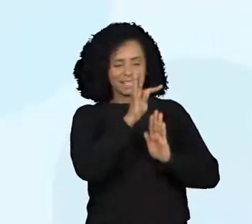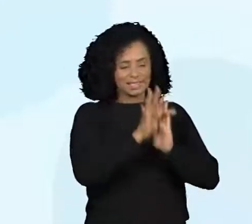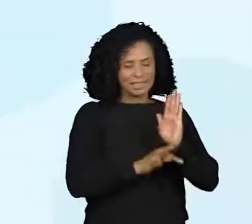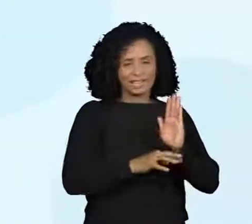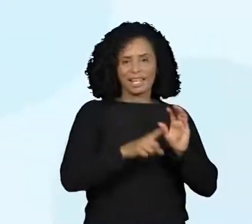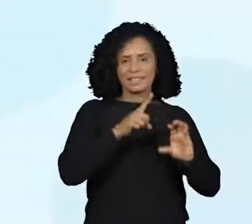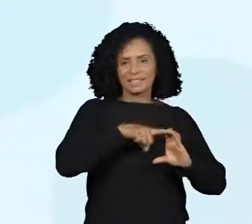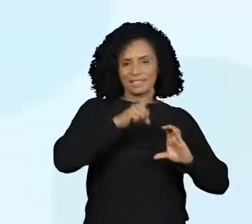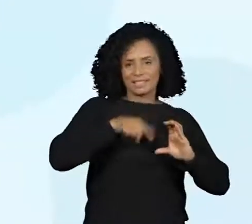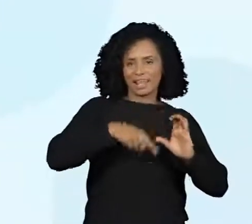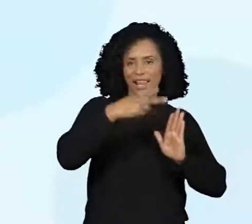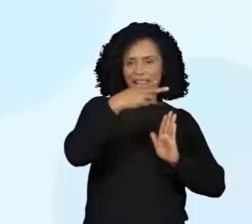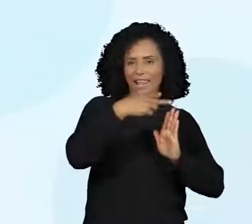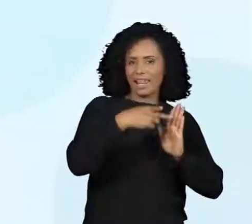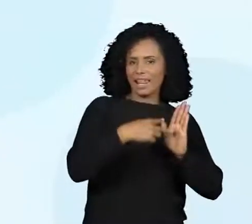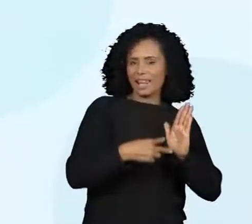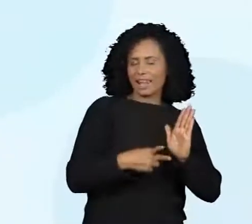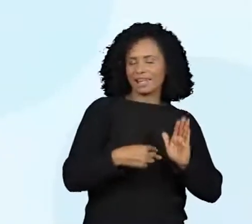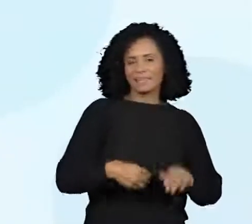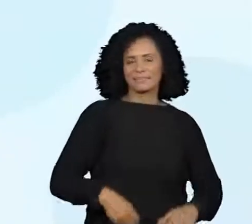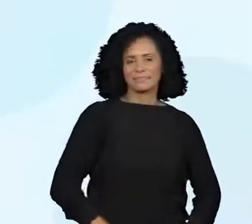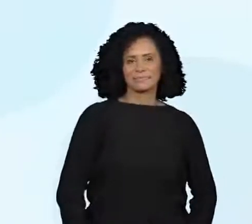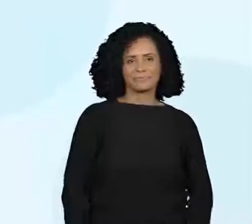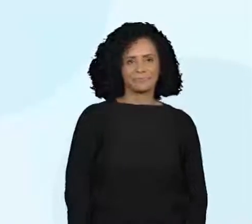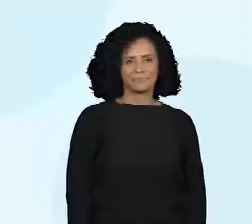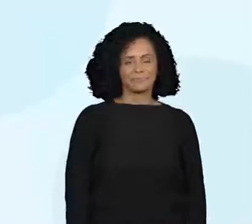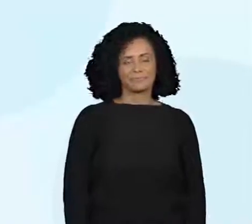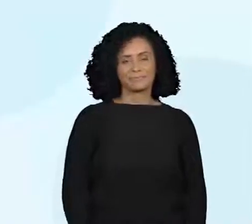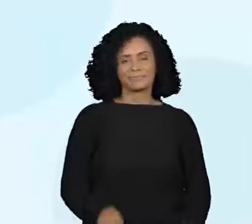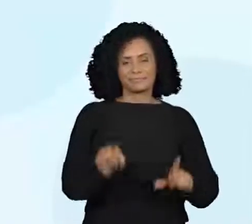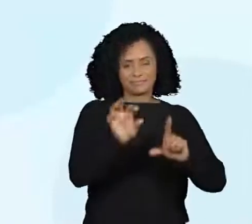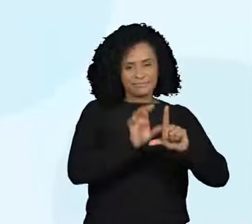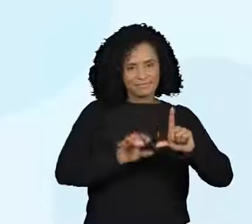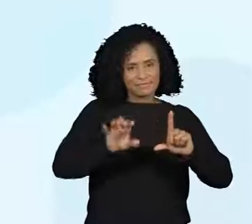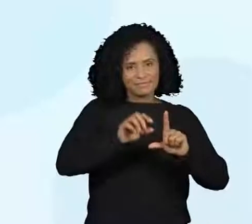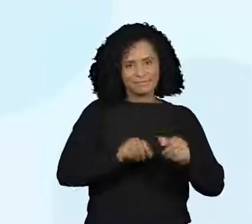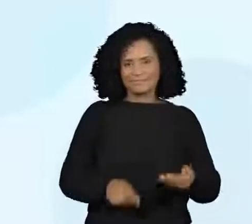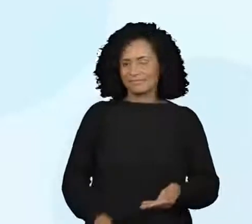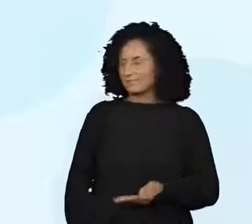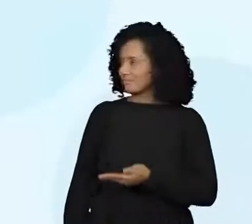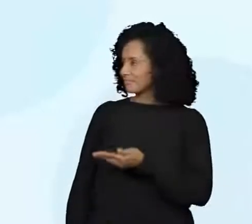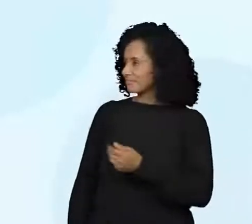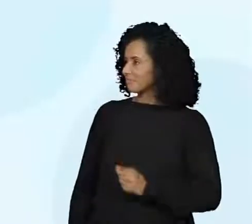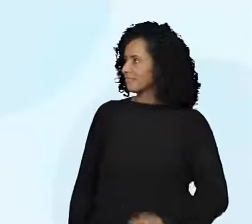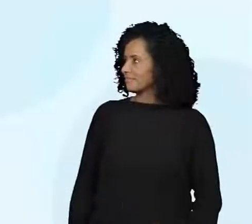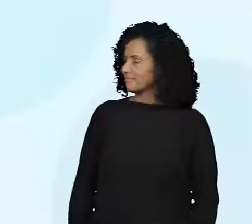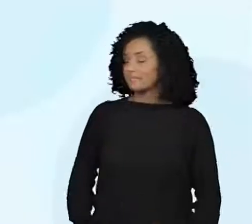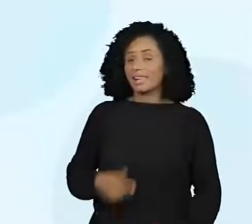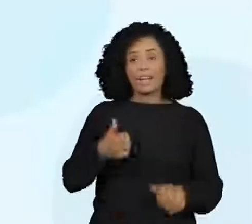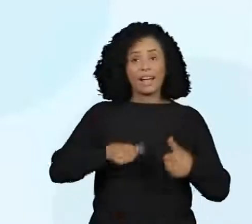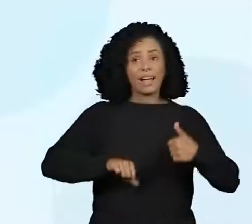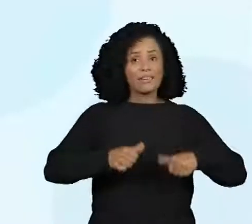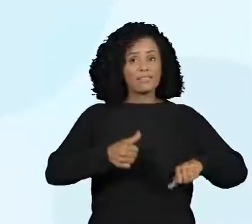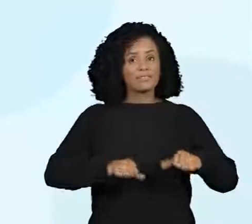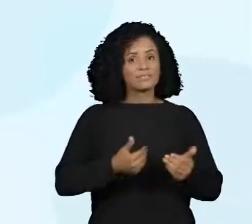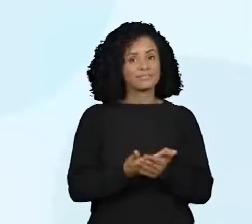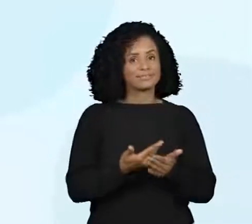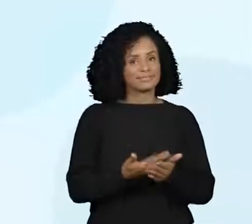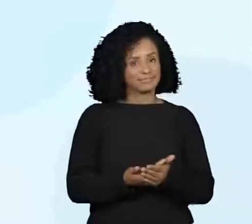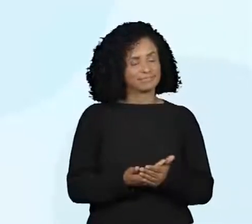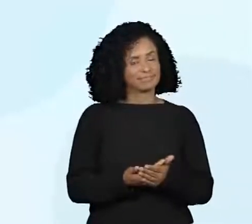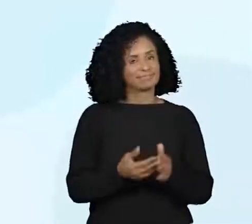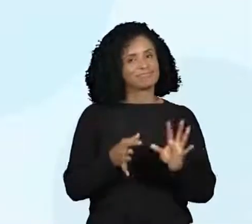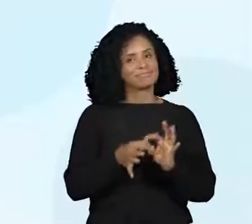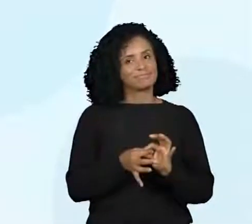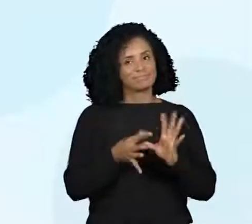divulgação científica. Vou deixar aqui para vocês também o QR Code da avaliação da nossa aula.